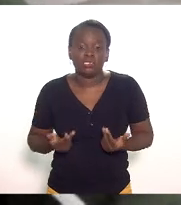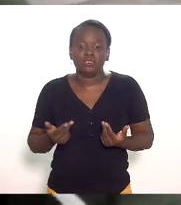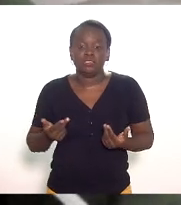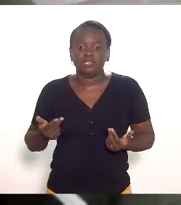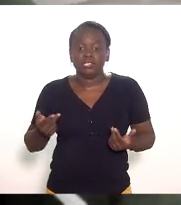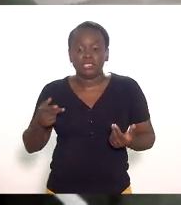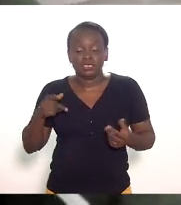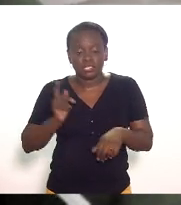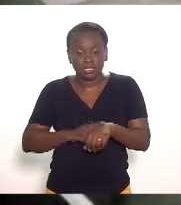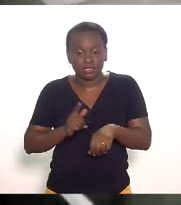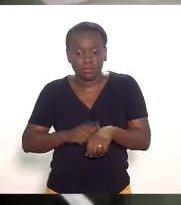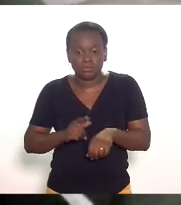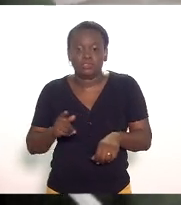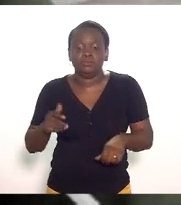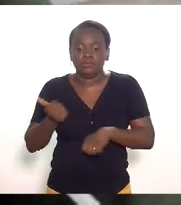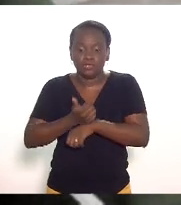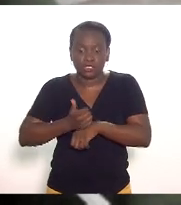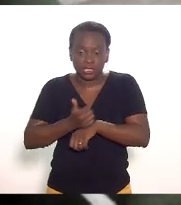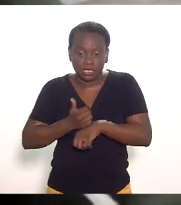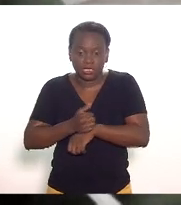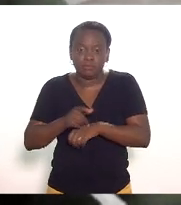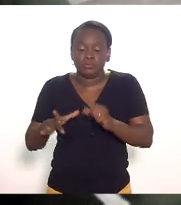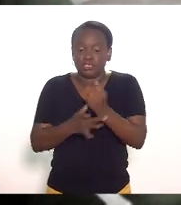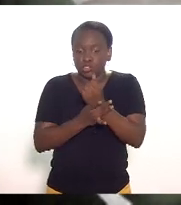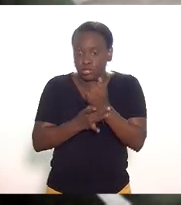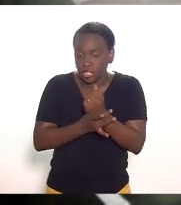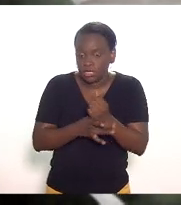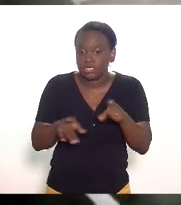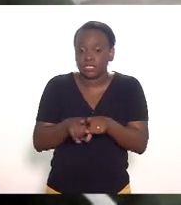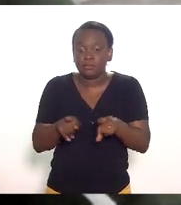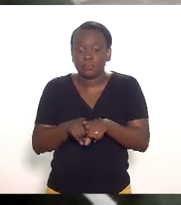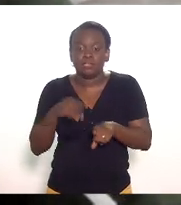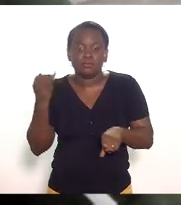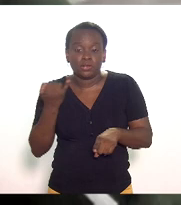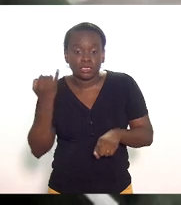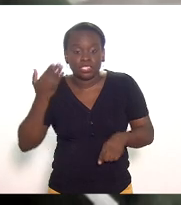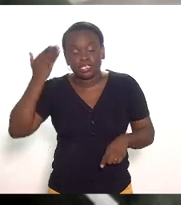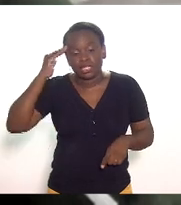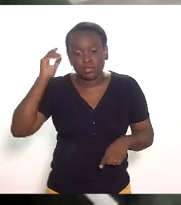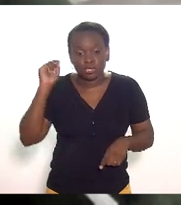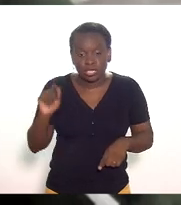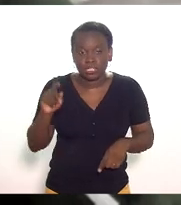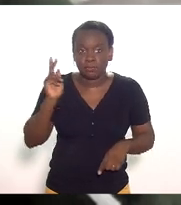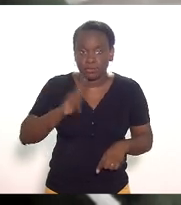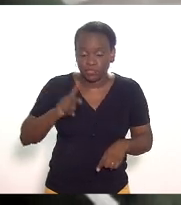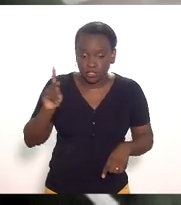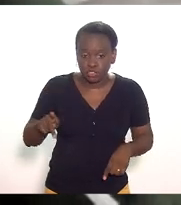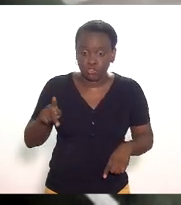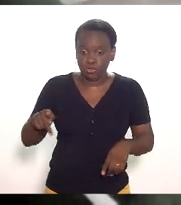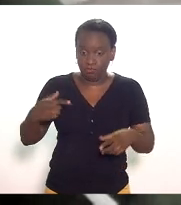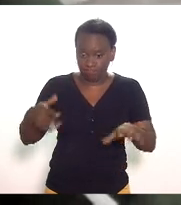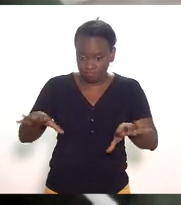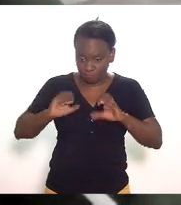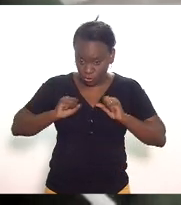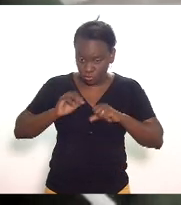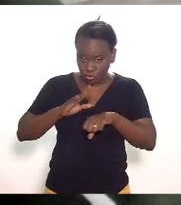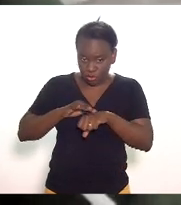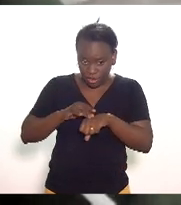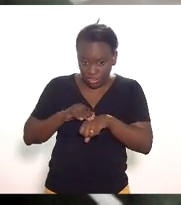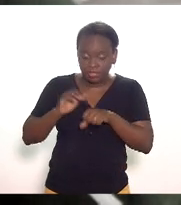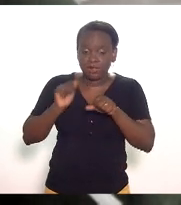em momento com os profissionais de segurança. É importante que se entenda que um professor contaminado, ele